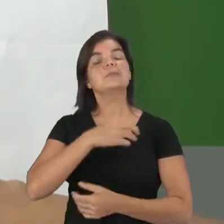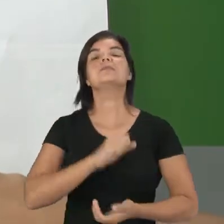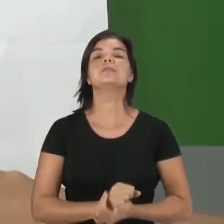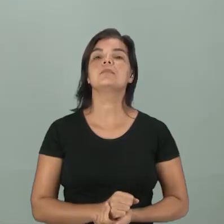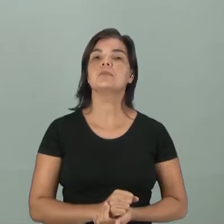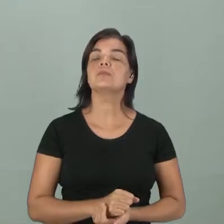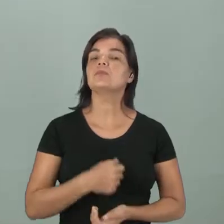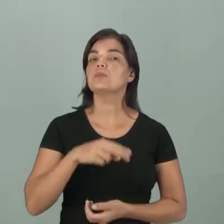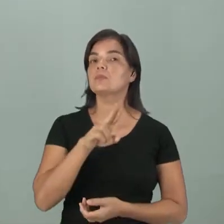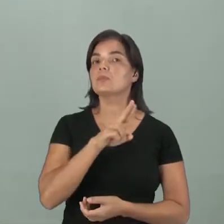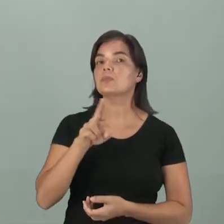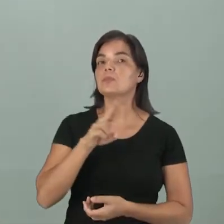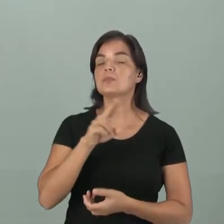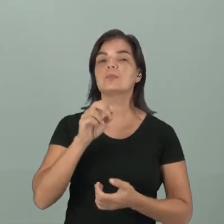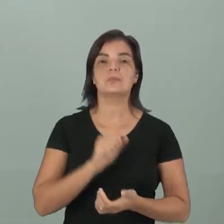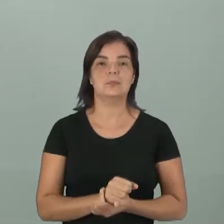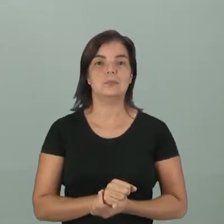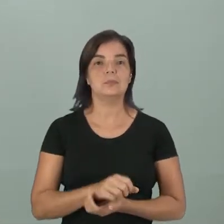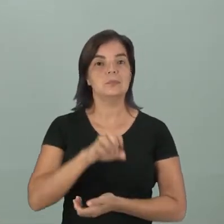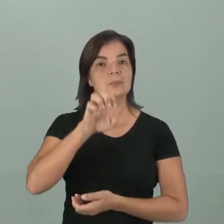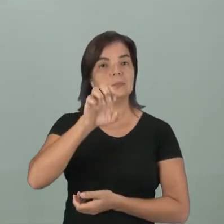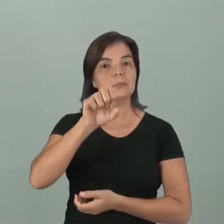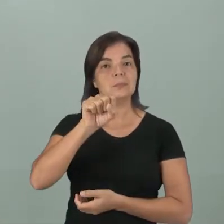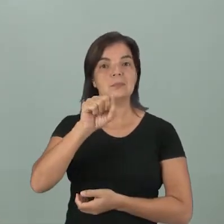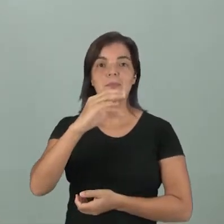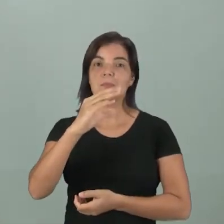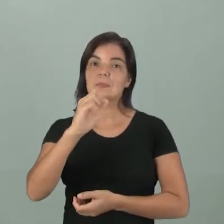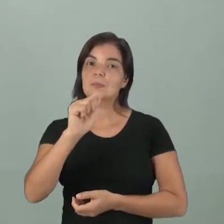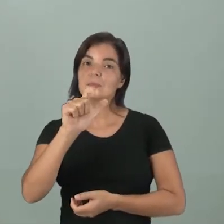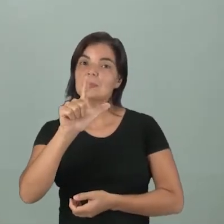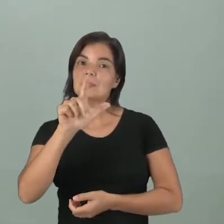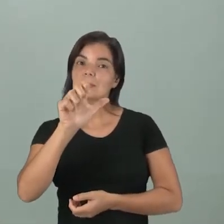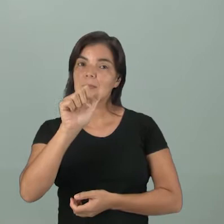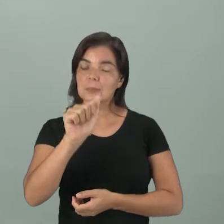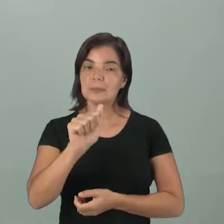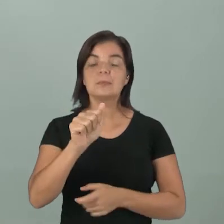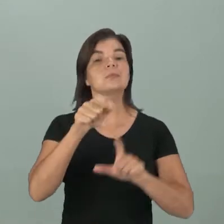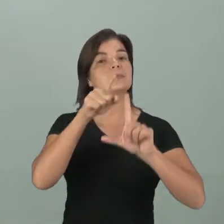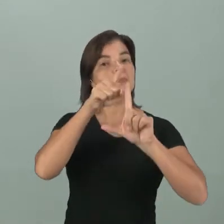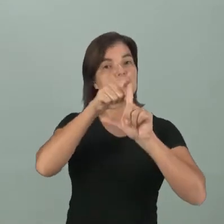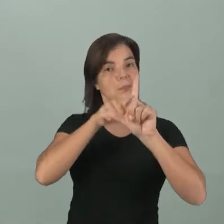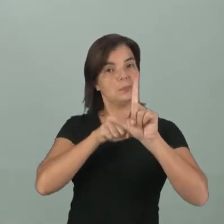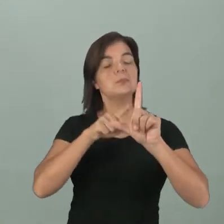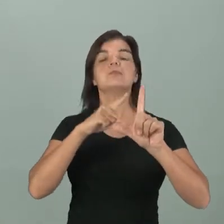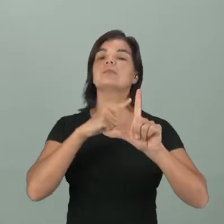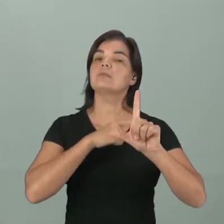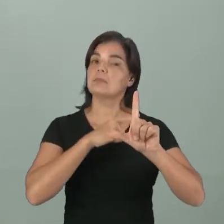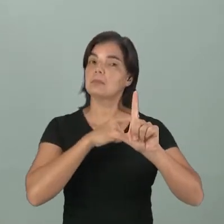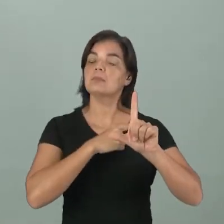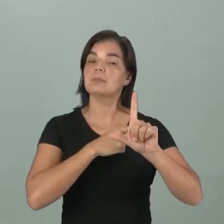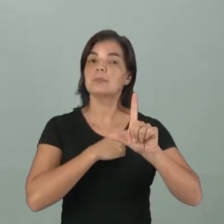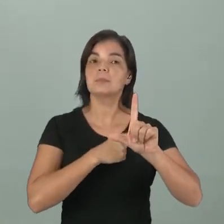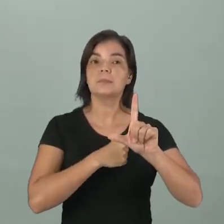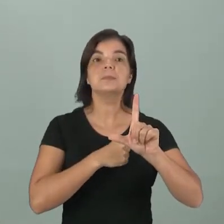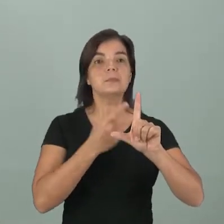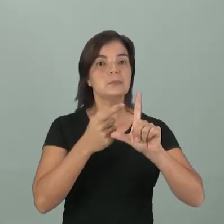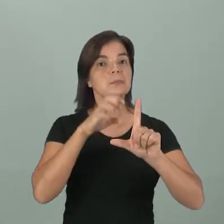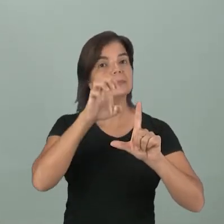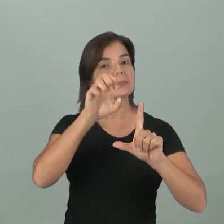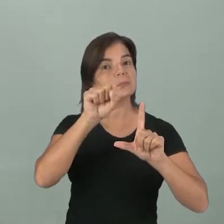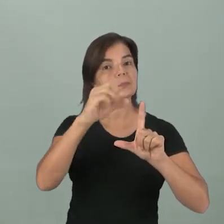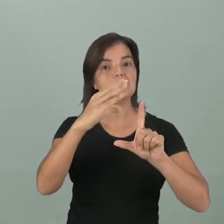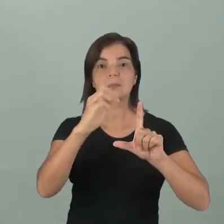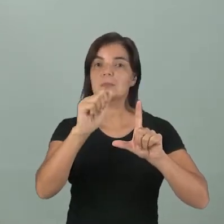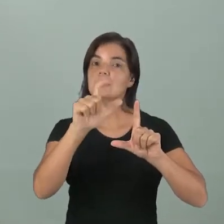Esses números nós chamamos de escalas. Isso mesmo, os gráficos possuem escalas. E essa nossa escala